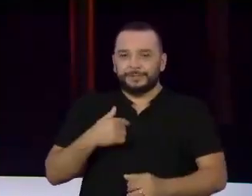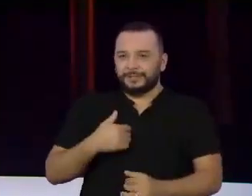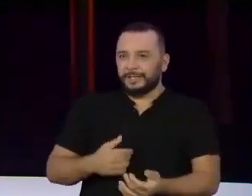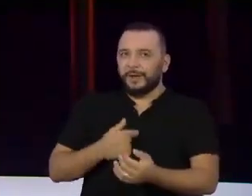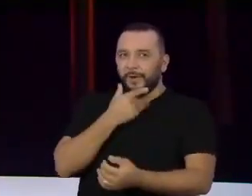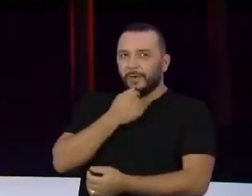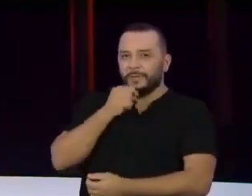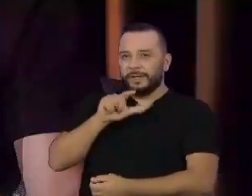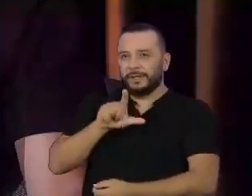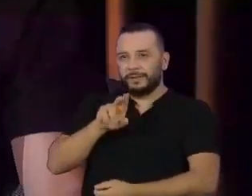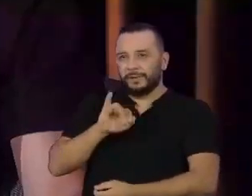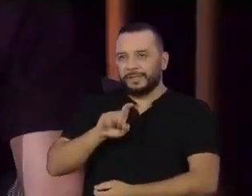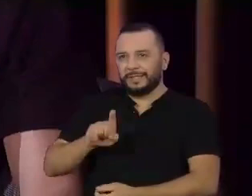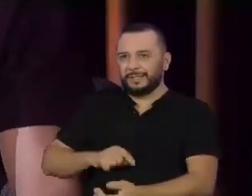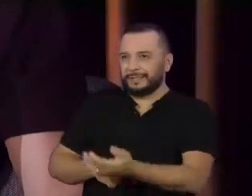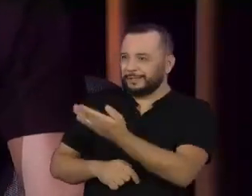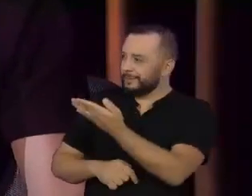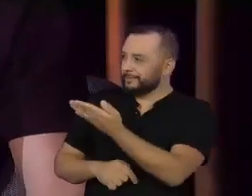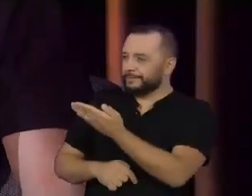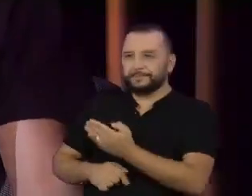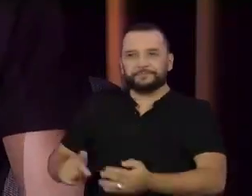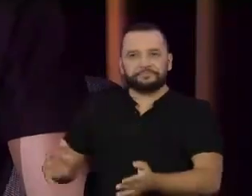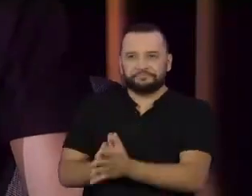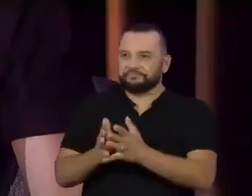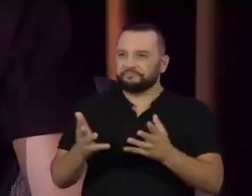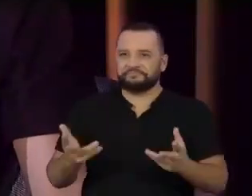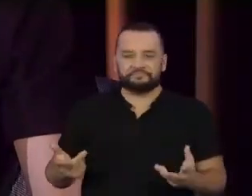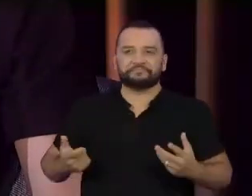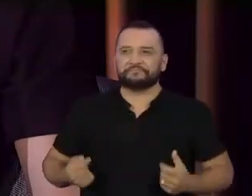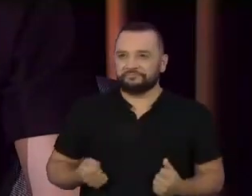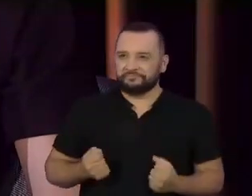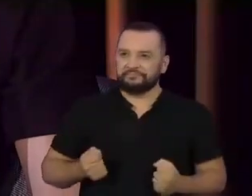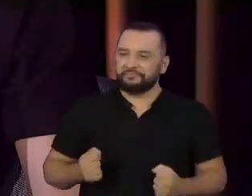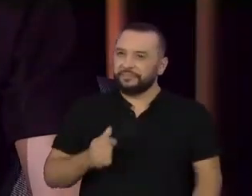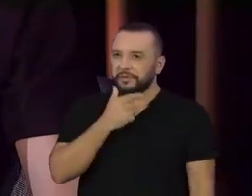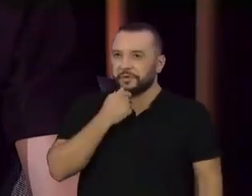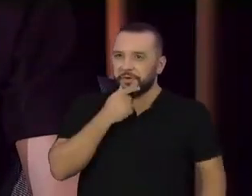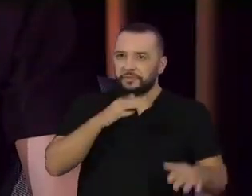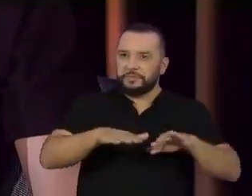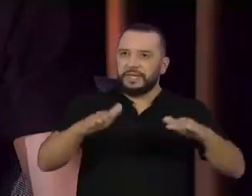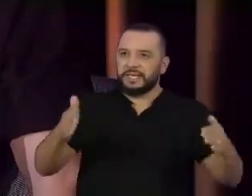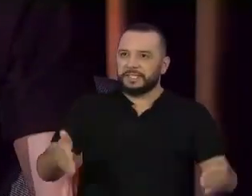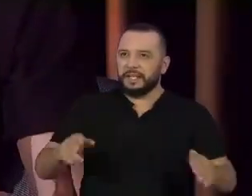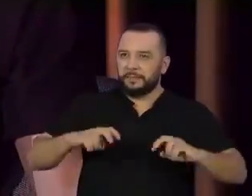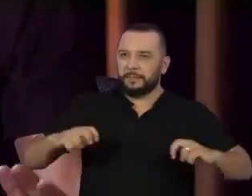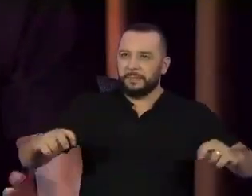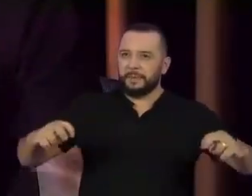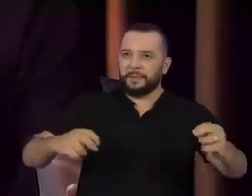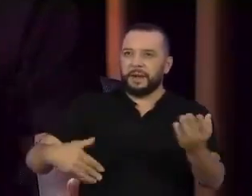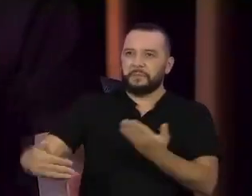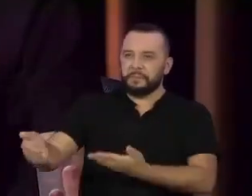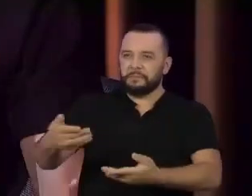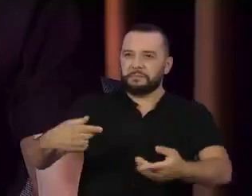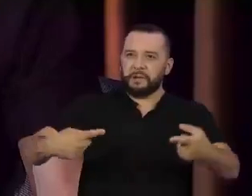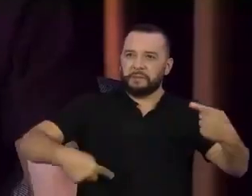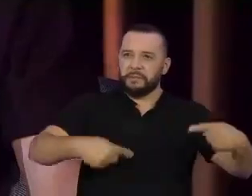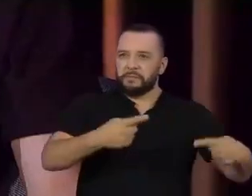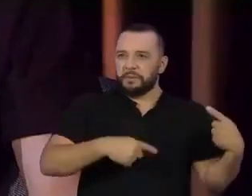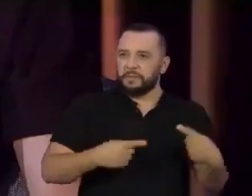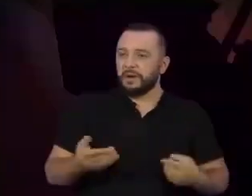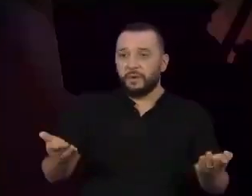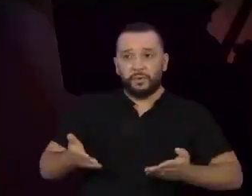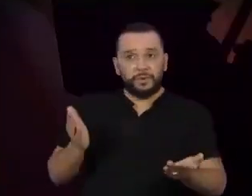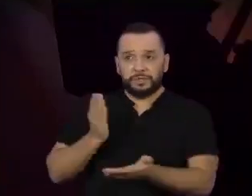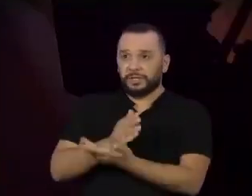redonda. Sensacional também. Ele é um mestre para conduzir mesa redonda. Daquelas mesas redondas que não existem